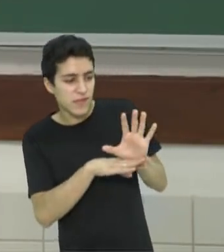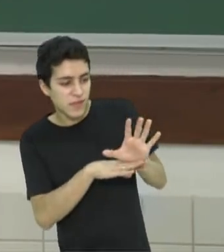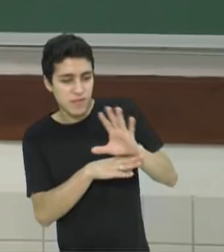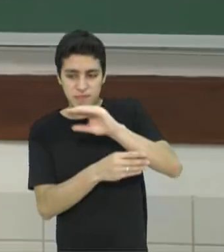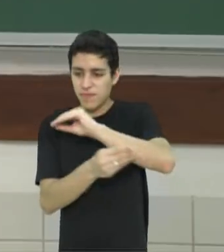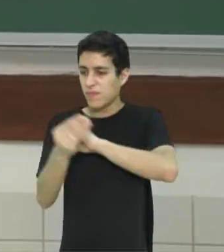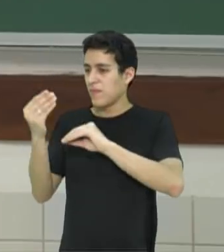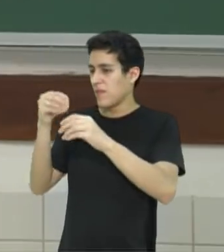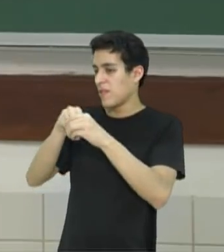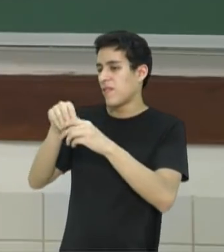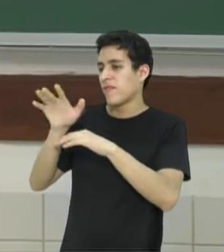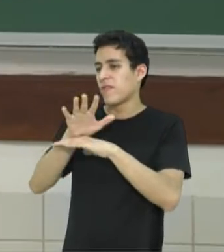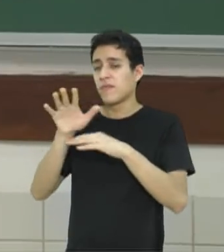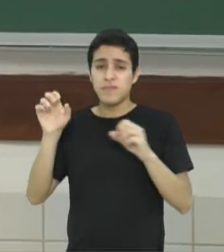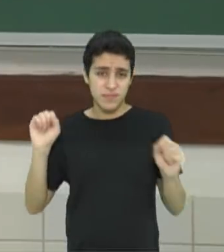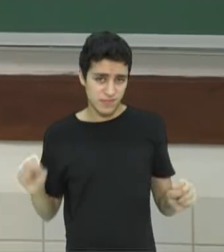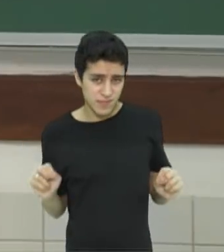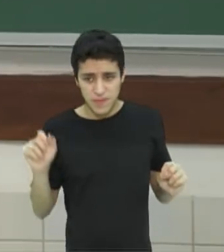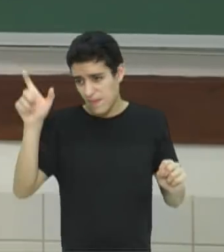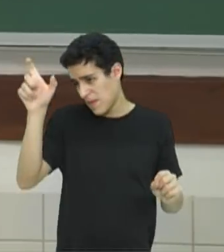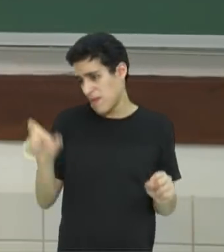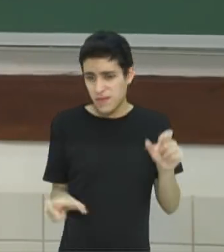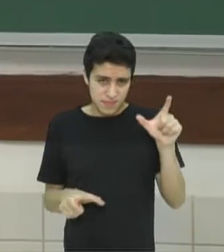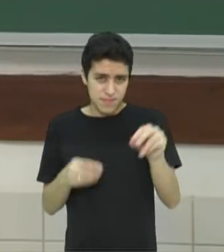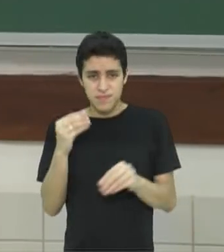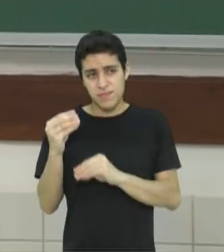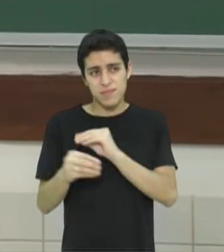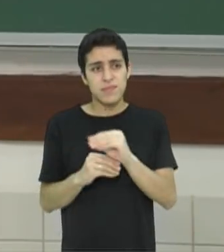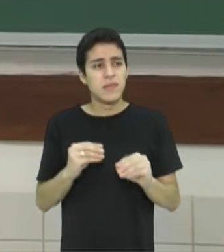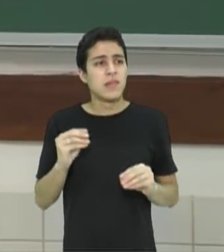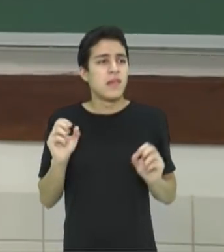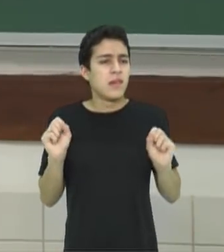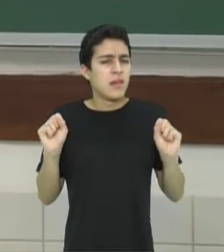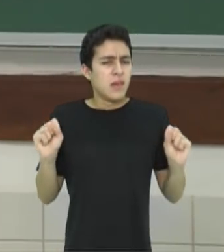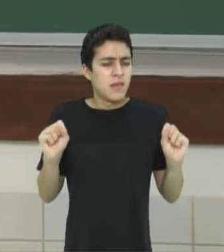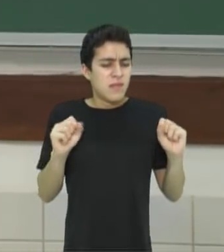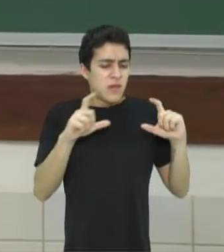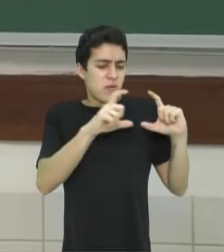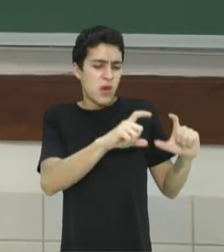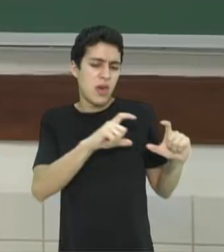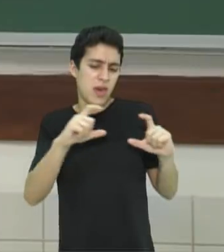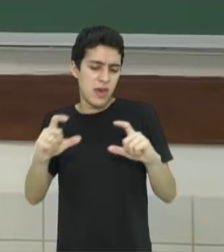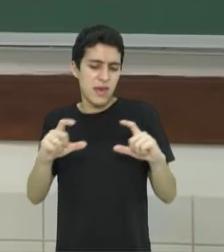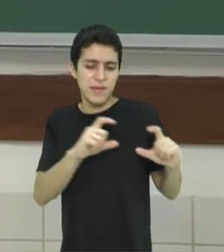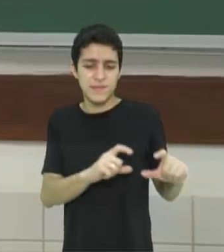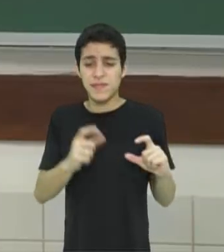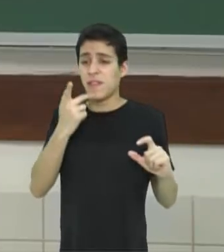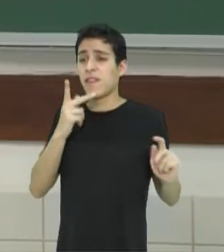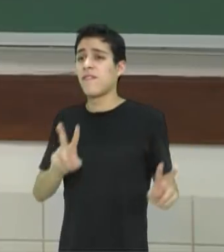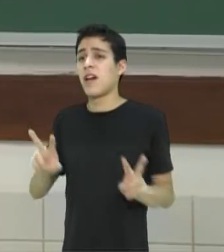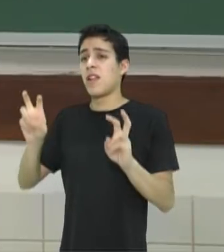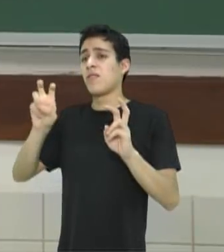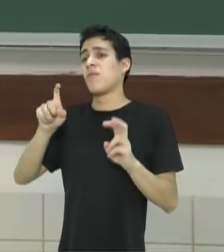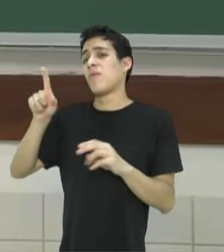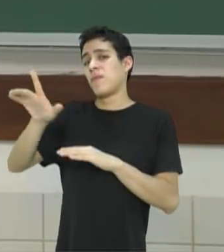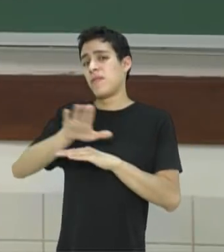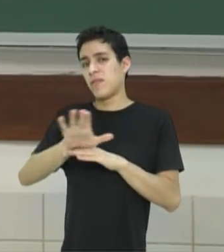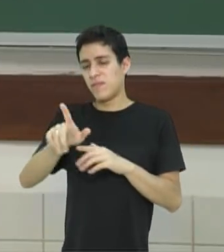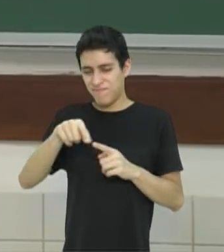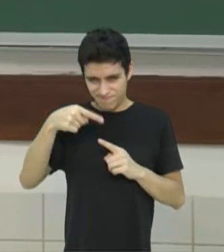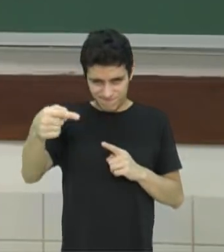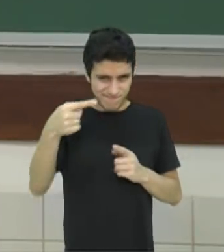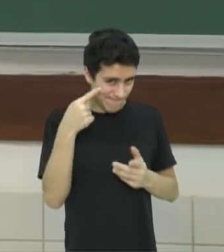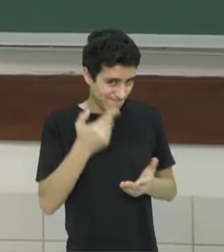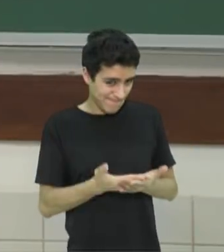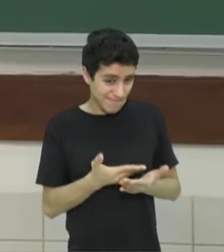filme, intertexto também. Eu posso ter uma tirinha que cita um filme, como a gente vai ver daqui a